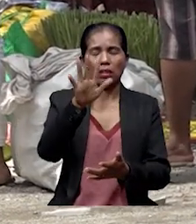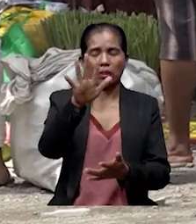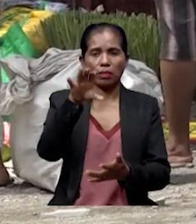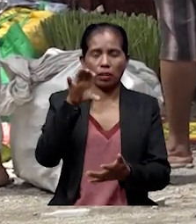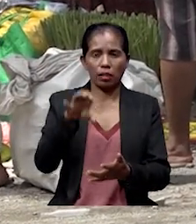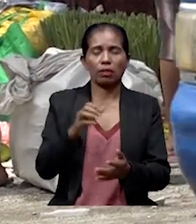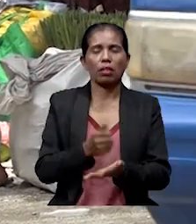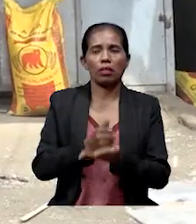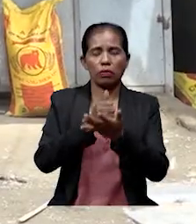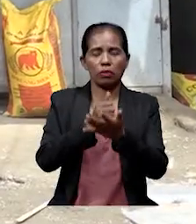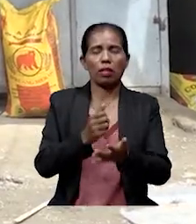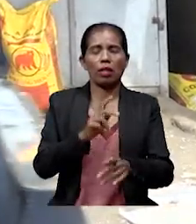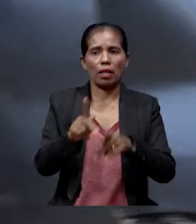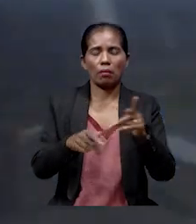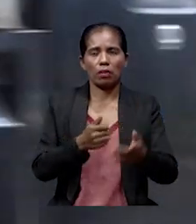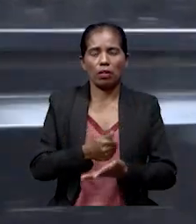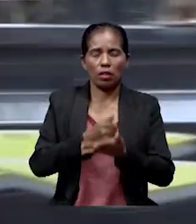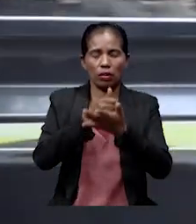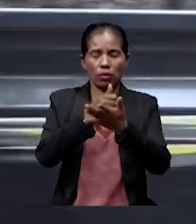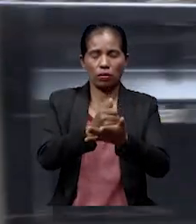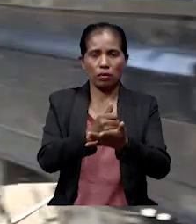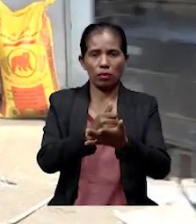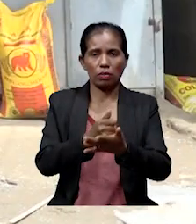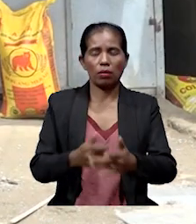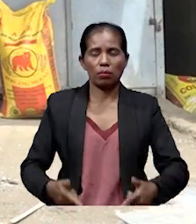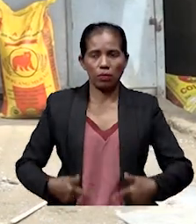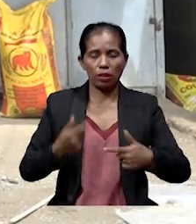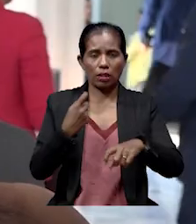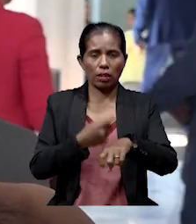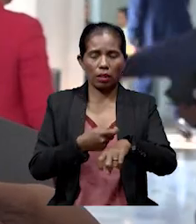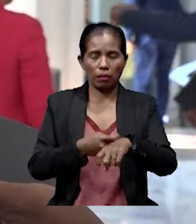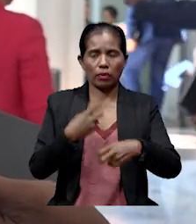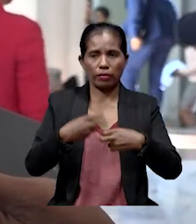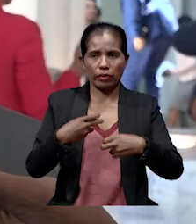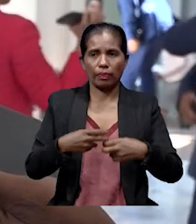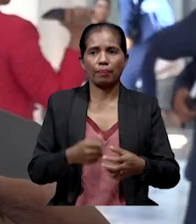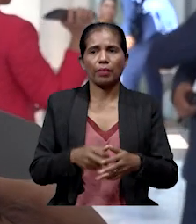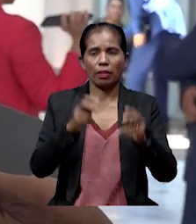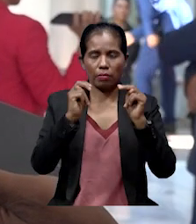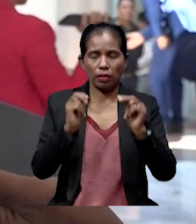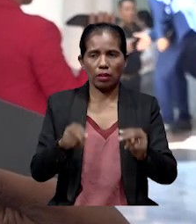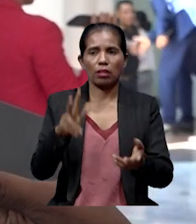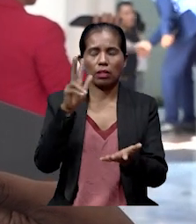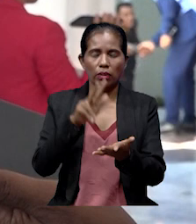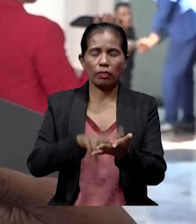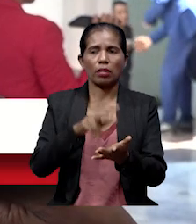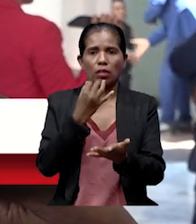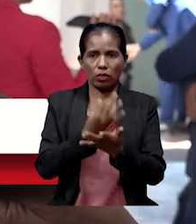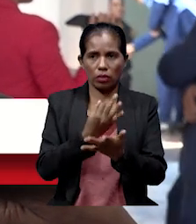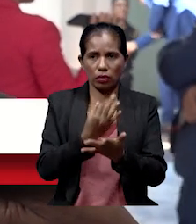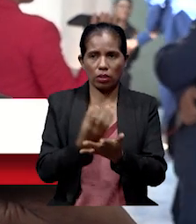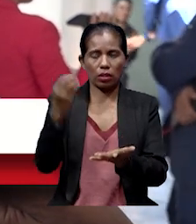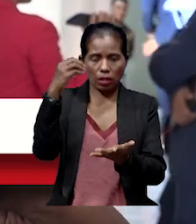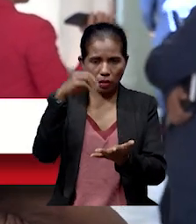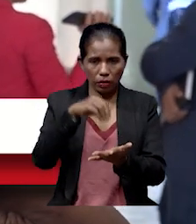bele ajuda povo rodi sustenta moris e situação difícil ne. Precisa duni atu ratifica orçamento ida neve ma ke tau